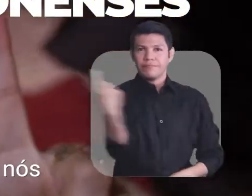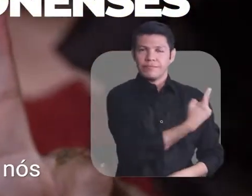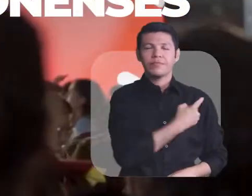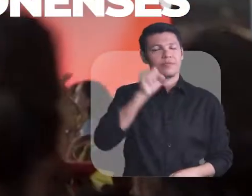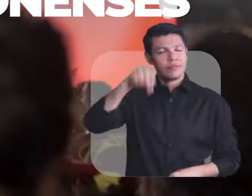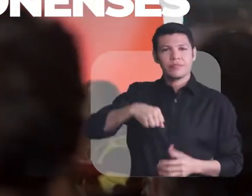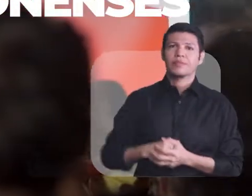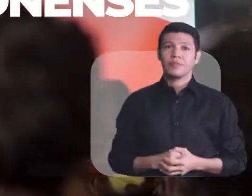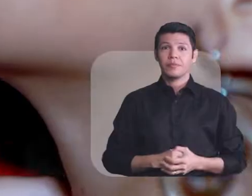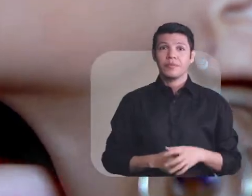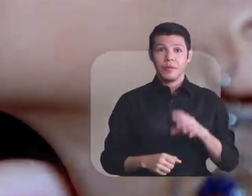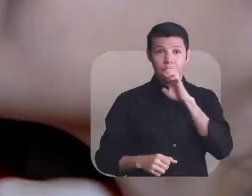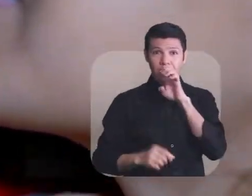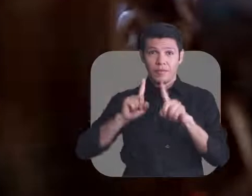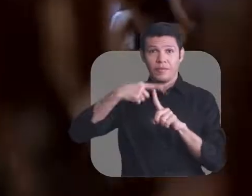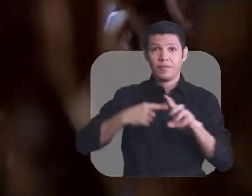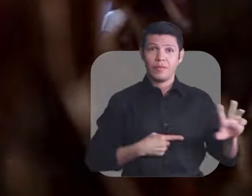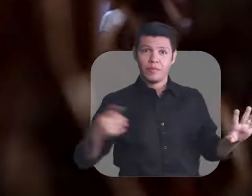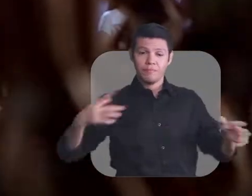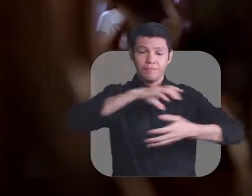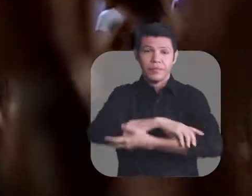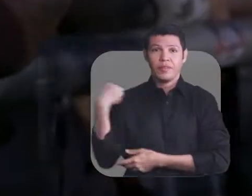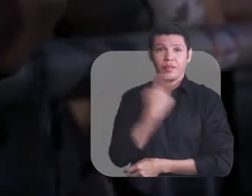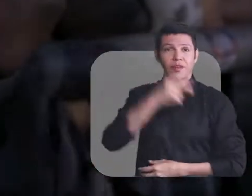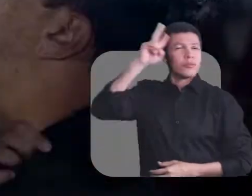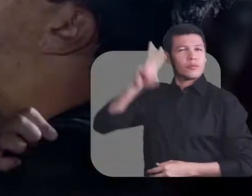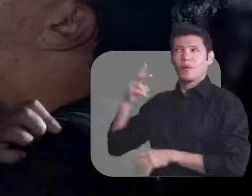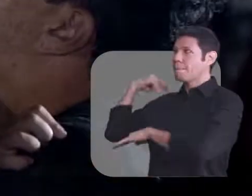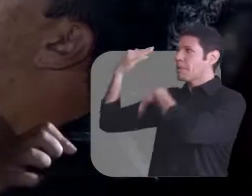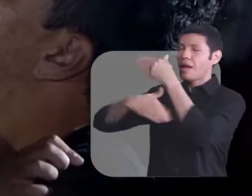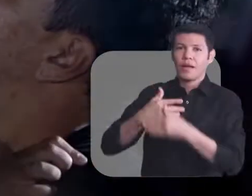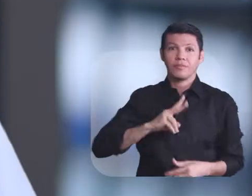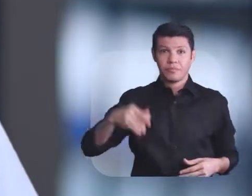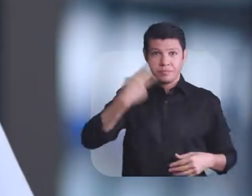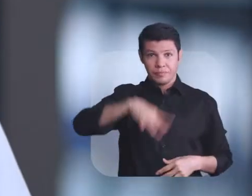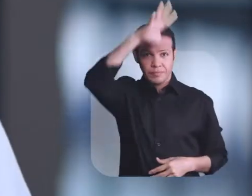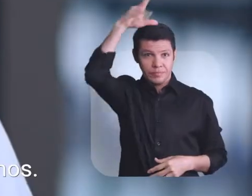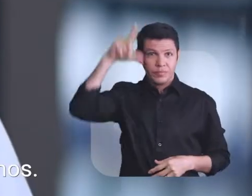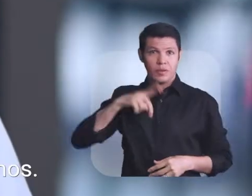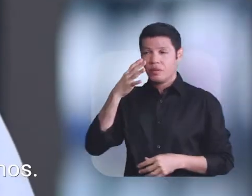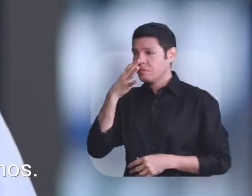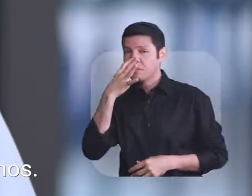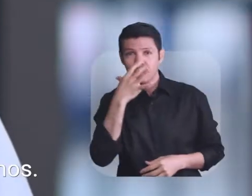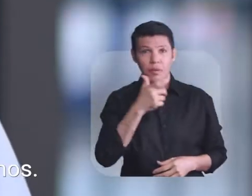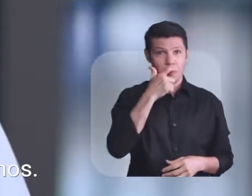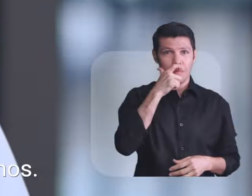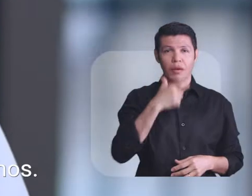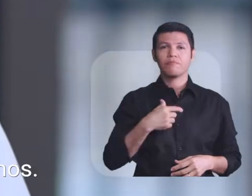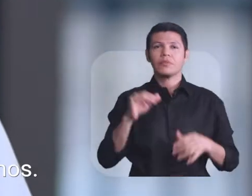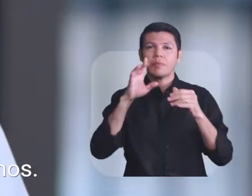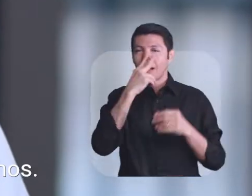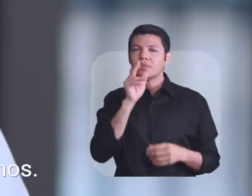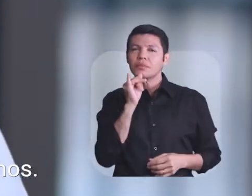todos nós amazonenses. Com Eduardo e Lula, a gente muda toda a nossa história. Hoje em nosso estado estamos vendo pais e